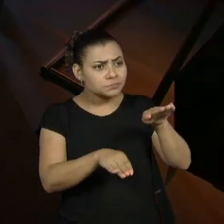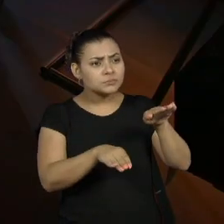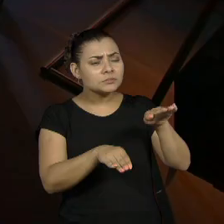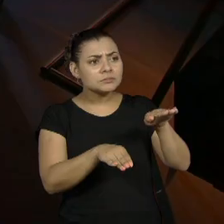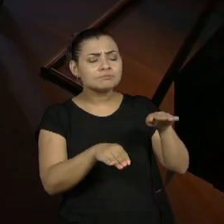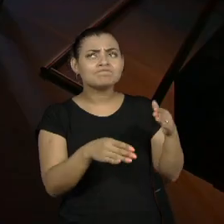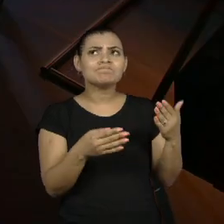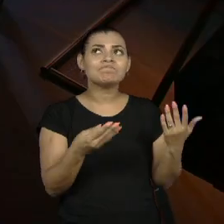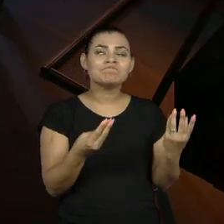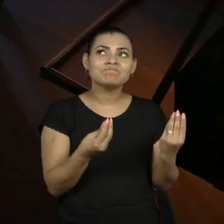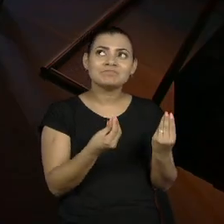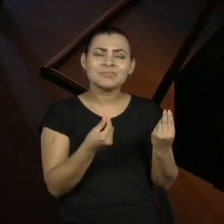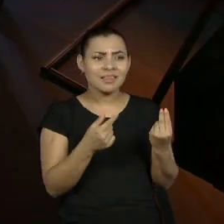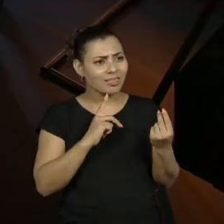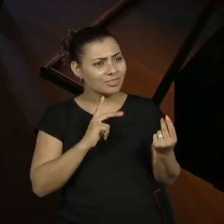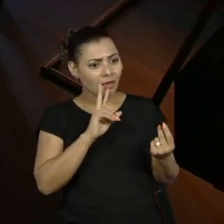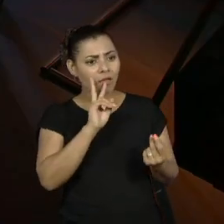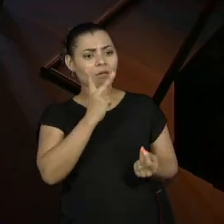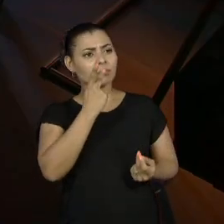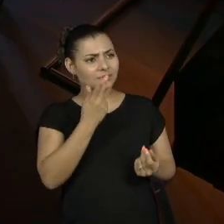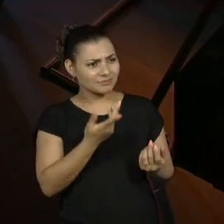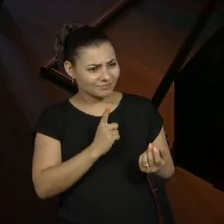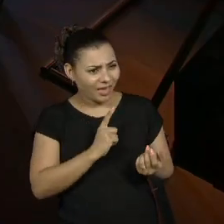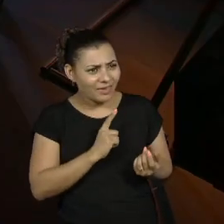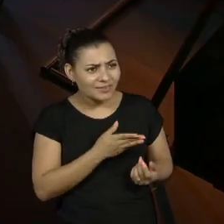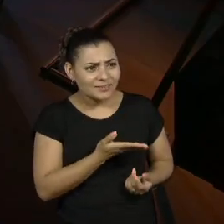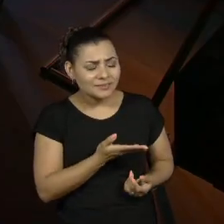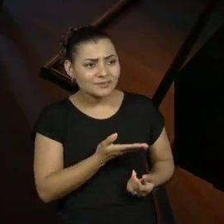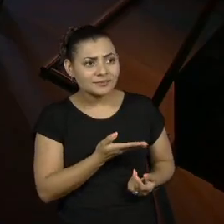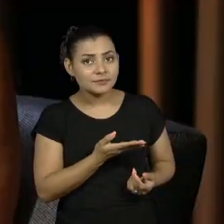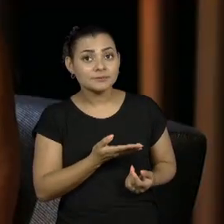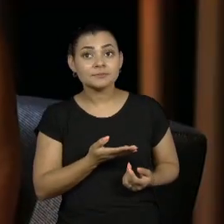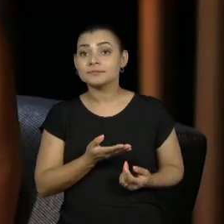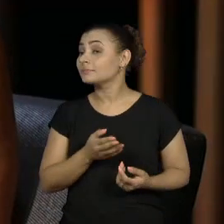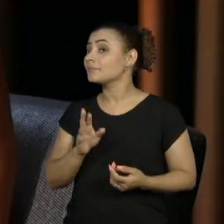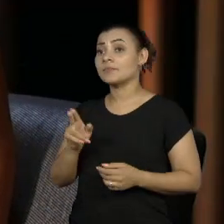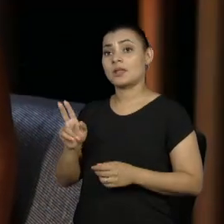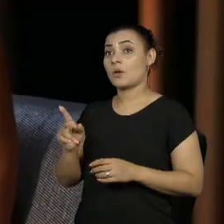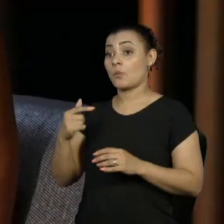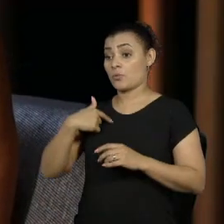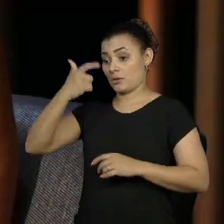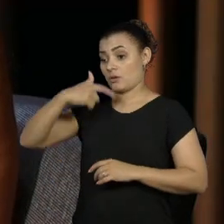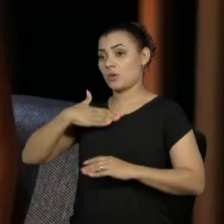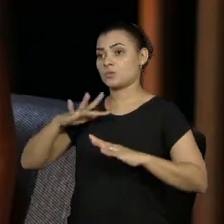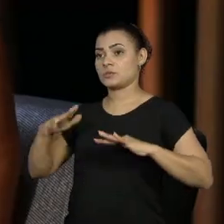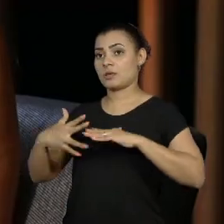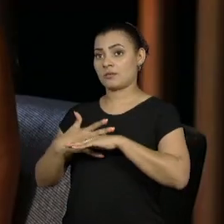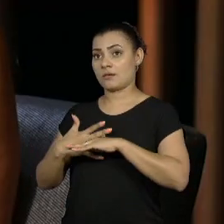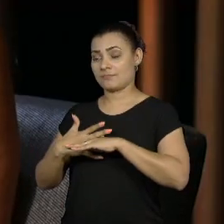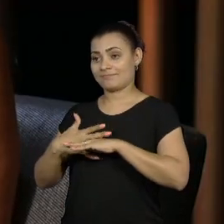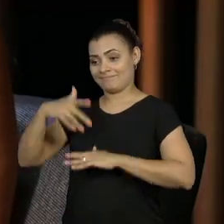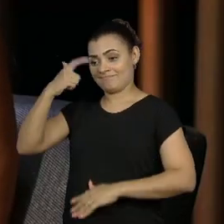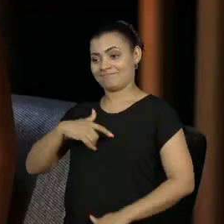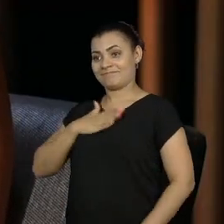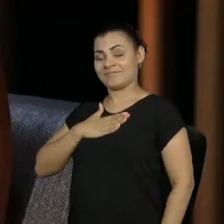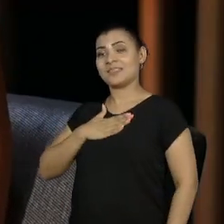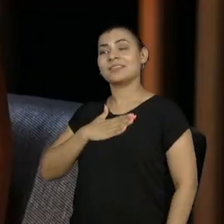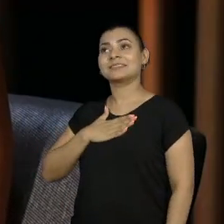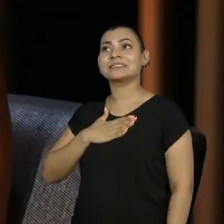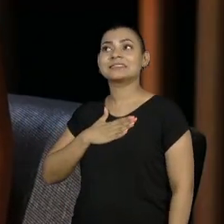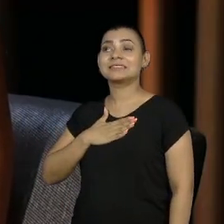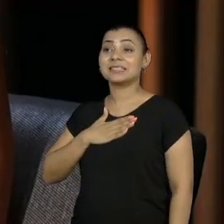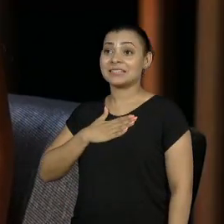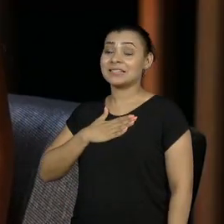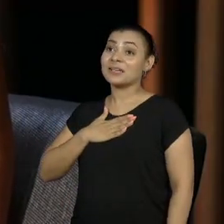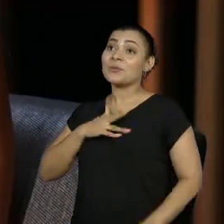não existe aí uma contradição que não como cidadã desse país acho que é um